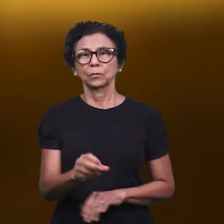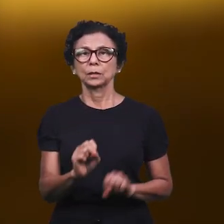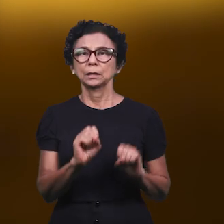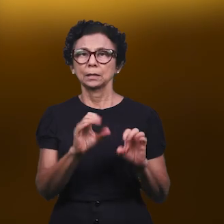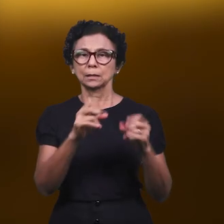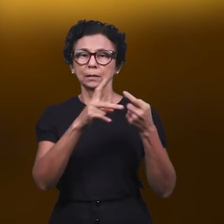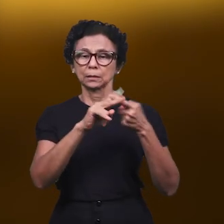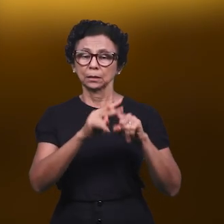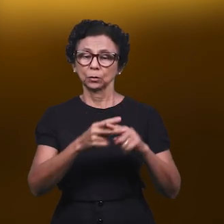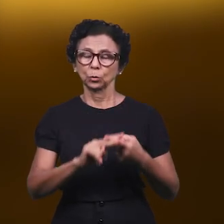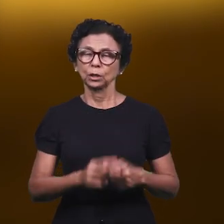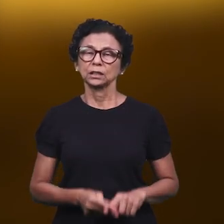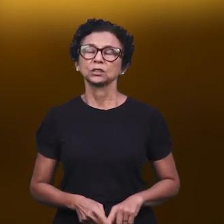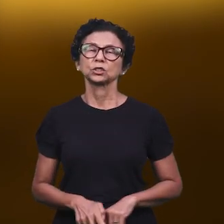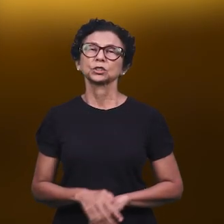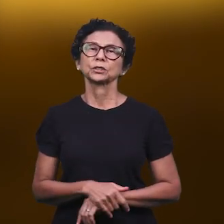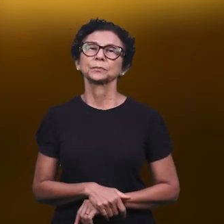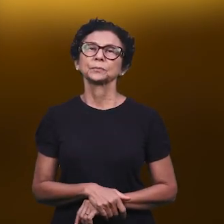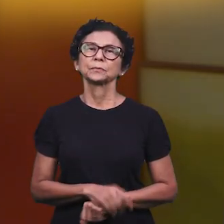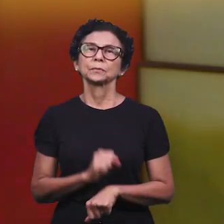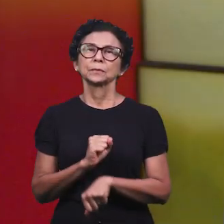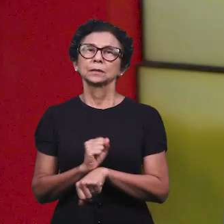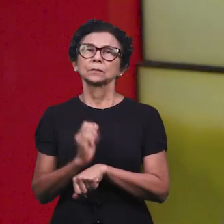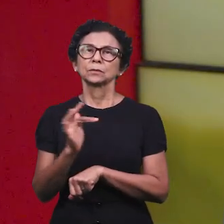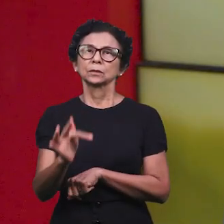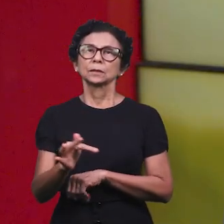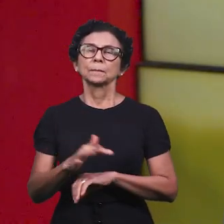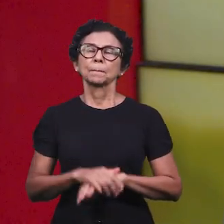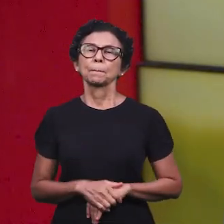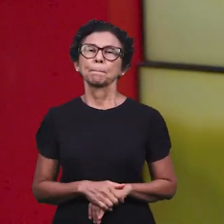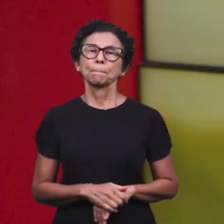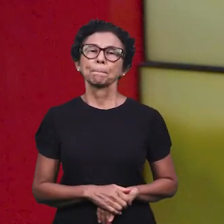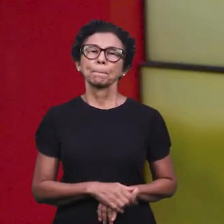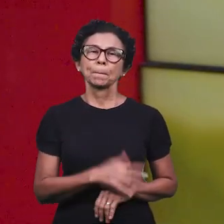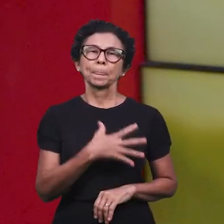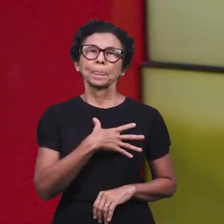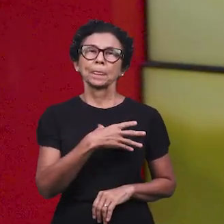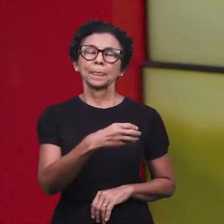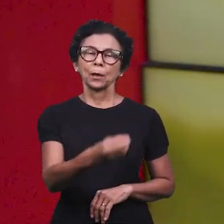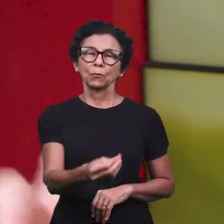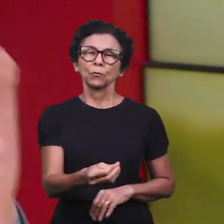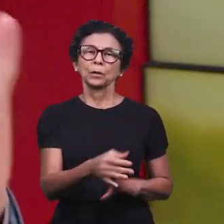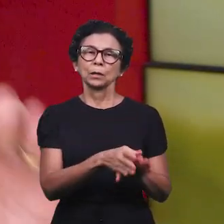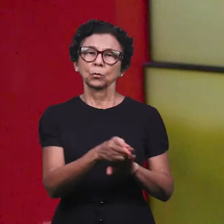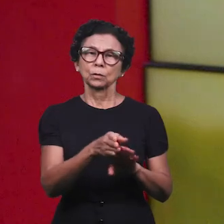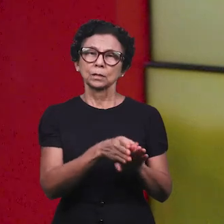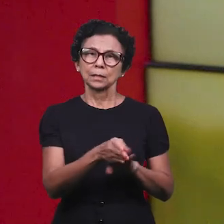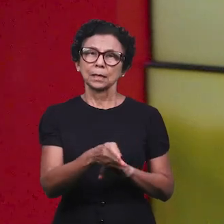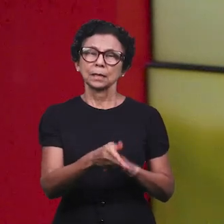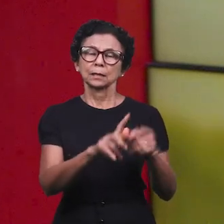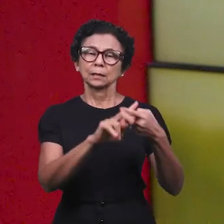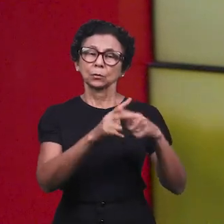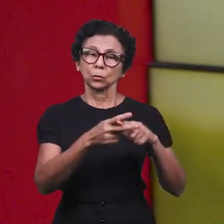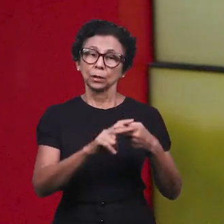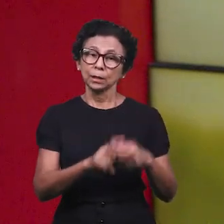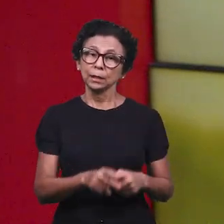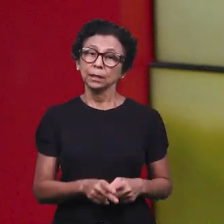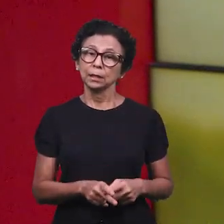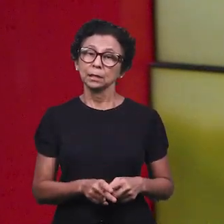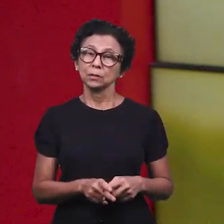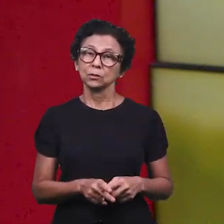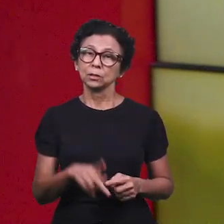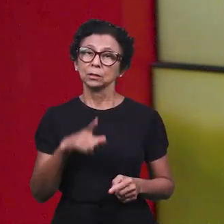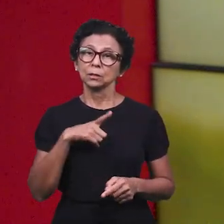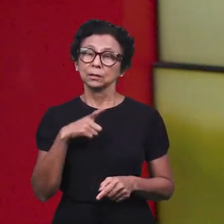pois nisso há esperança. Ou fala assim, em algumas traduções, corrija o seu filho enquanto há esperança.